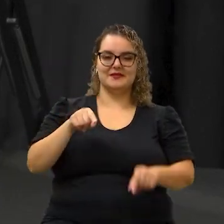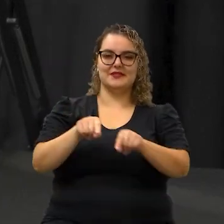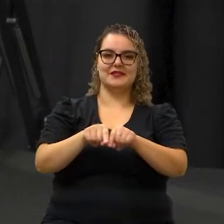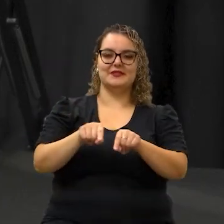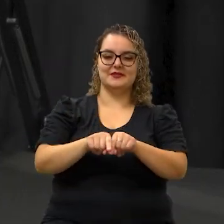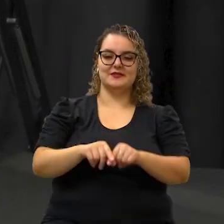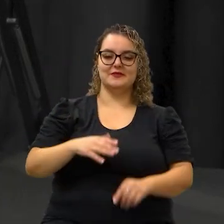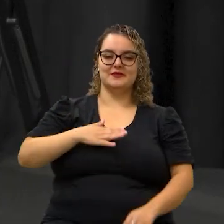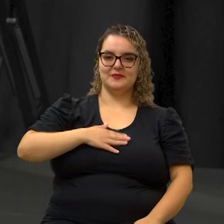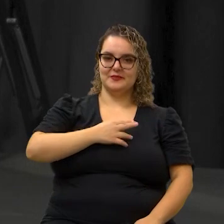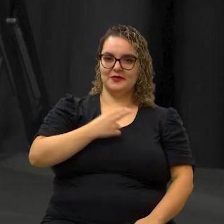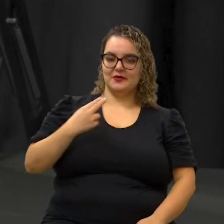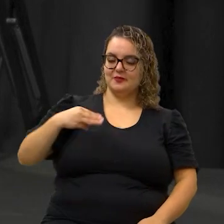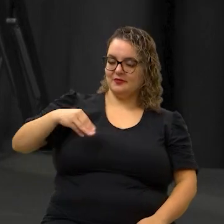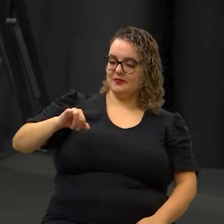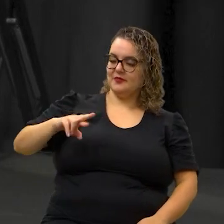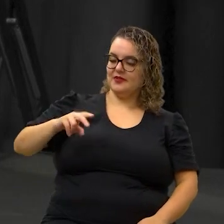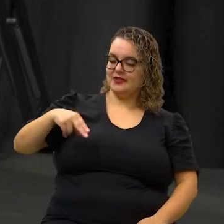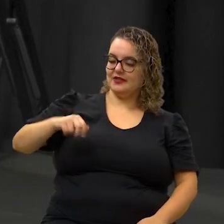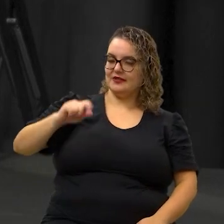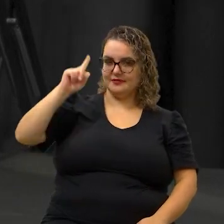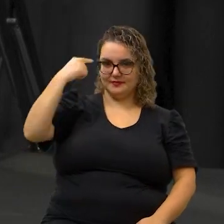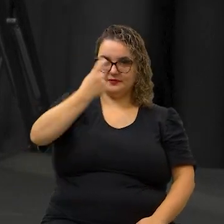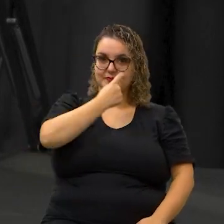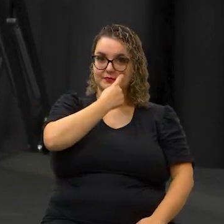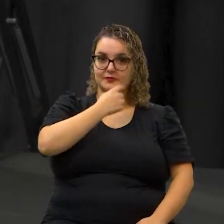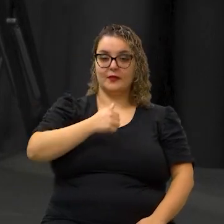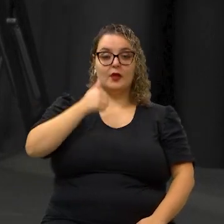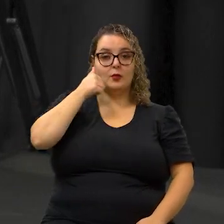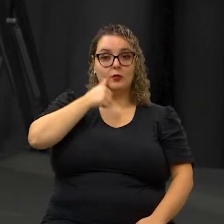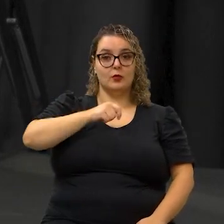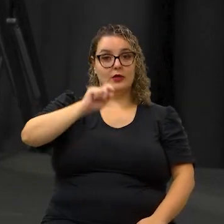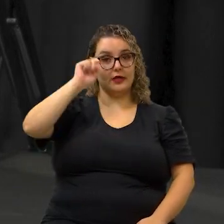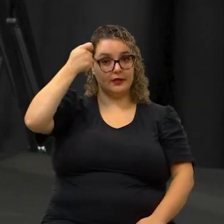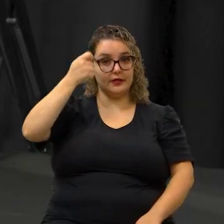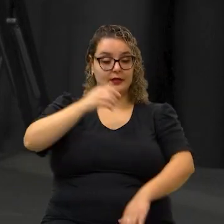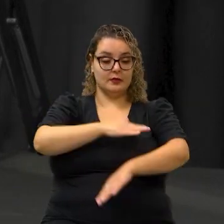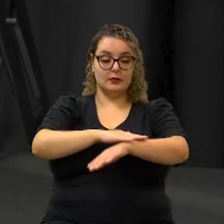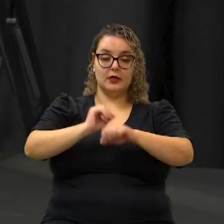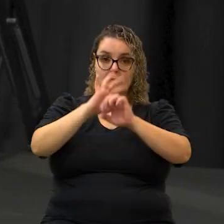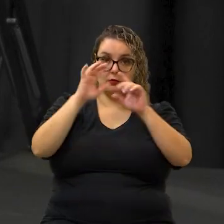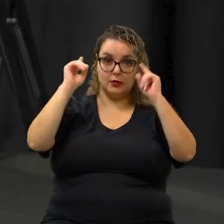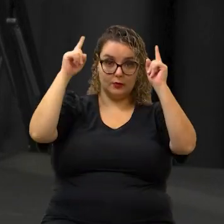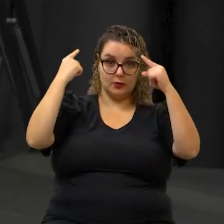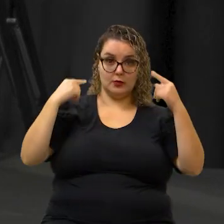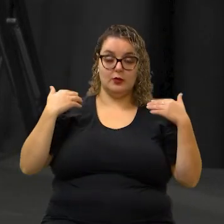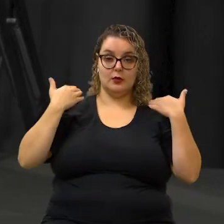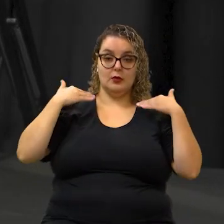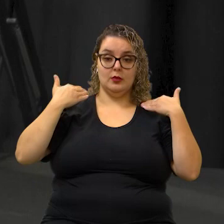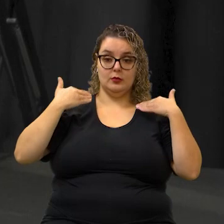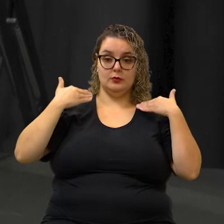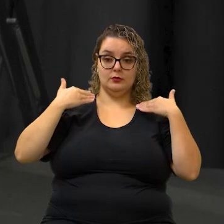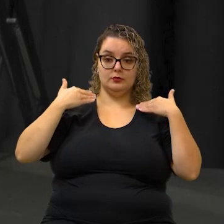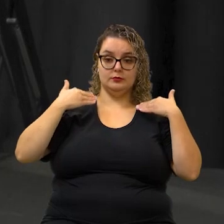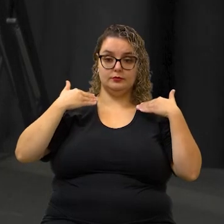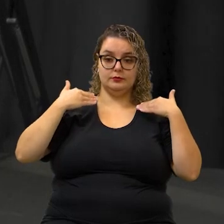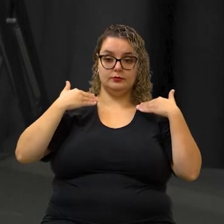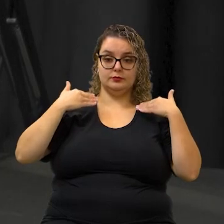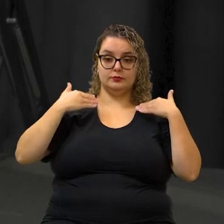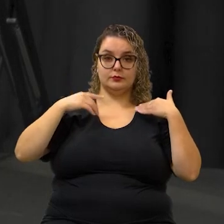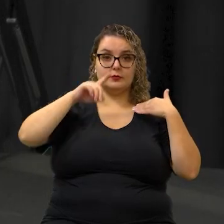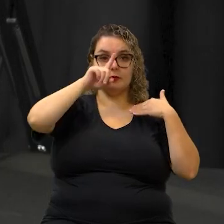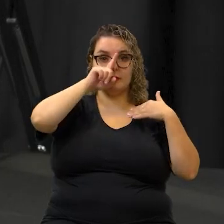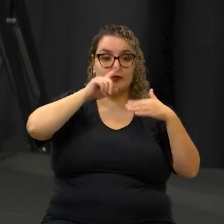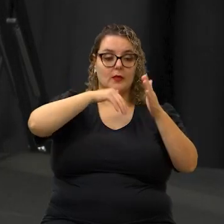vereador também. O meu nome é Mirna Abreu, eu sou uma mulher negra de pele clara, meus cabelos são cacheados um pouco acima dos ombros